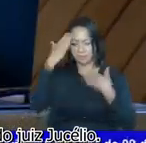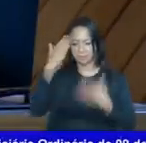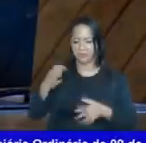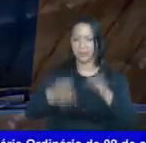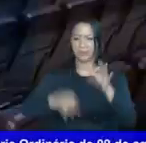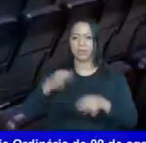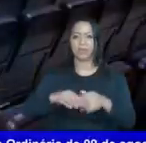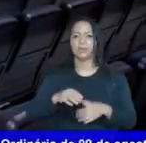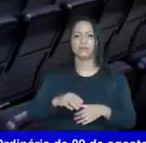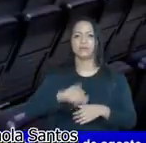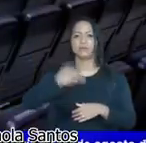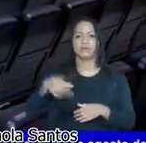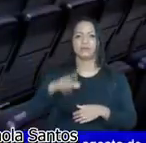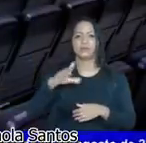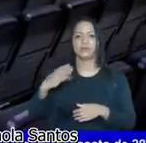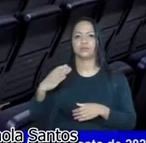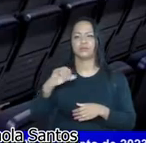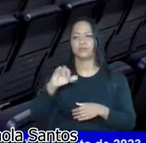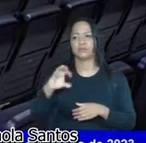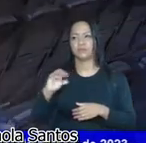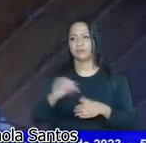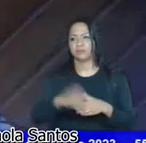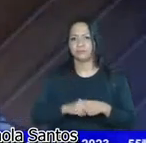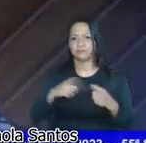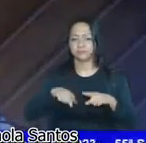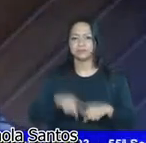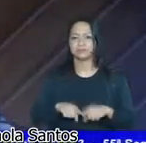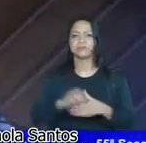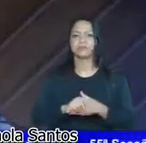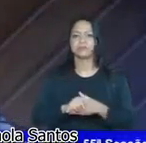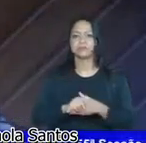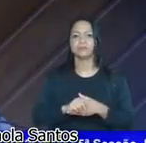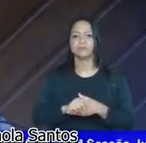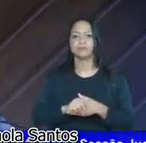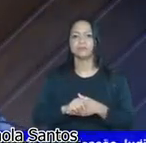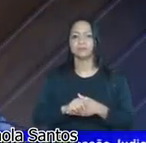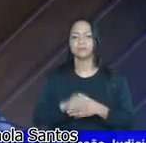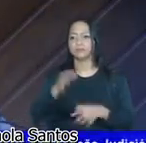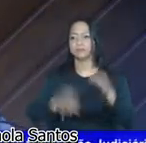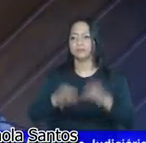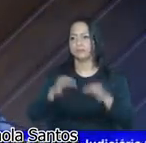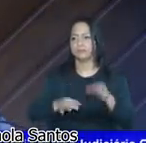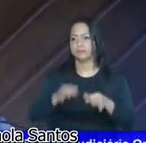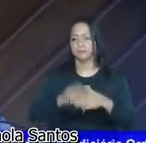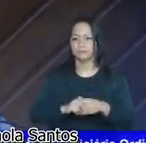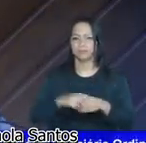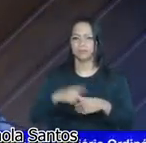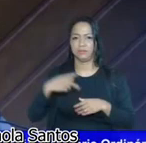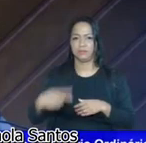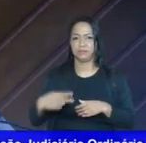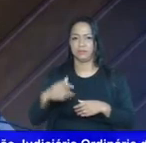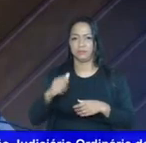obrigado. Juscelio. Obrigado, boa tarde. Então, eu passo a palavra Na à tela, o juíza desembargador Carmo Antônio.